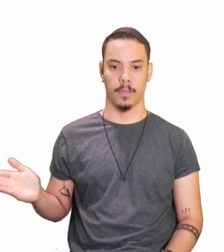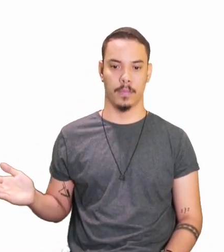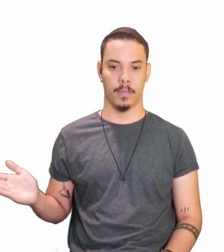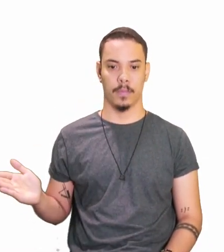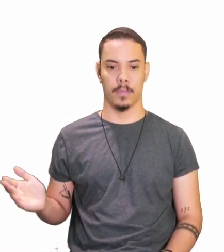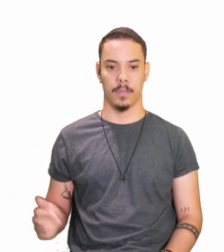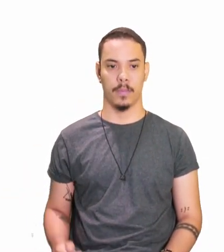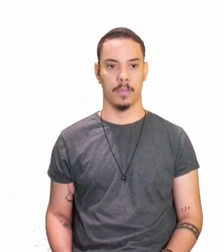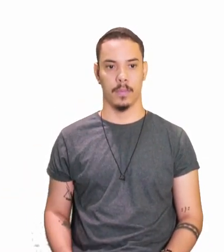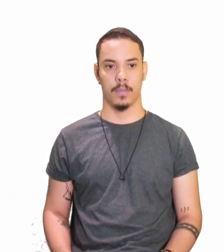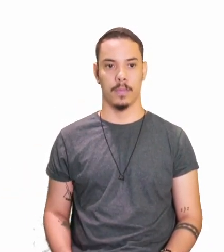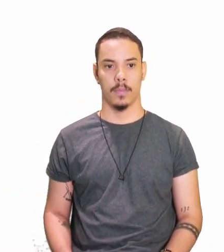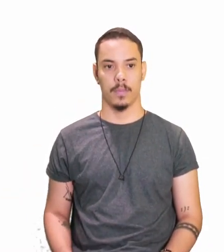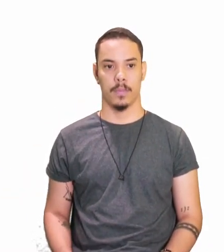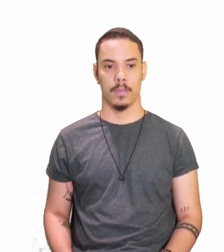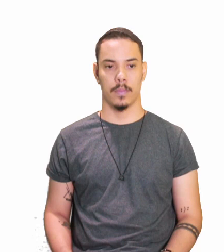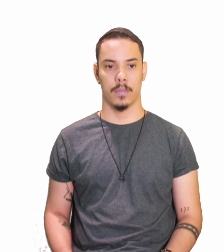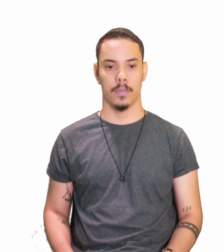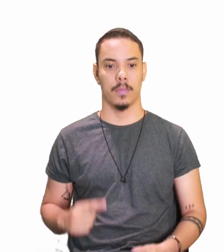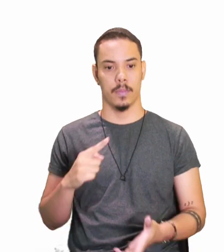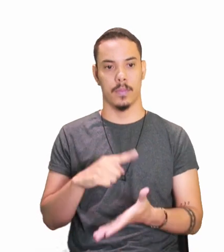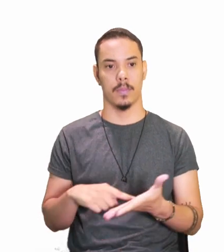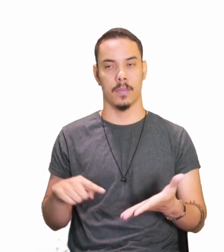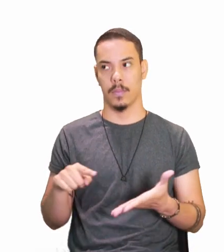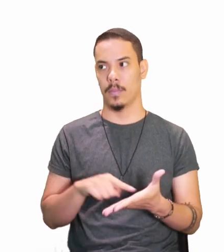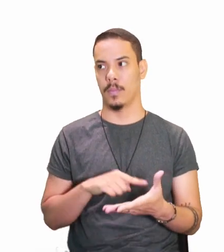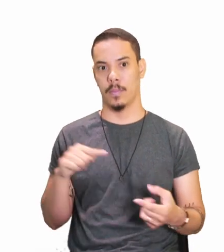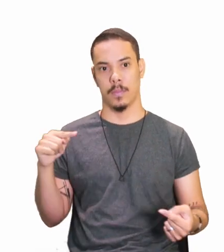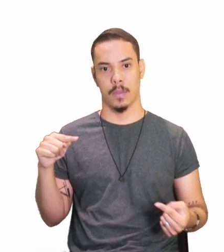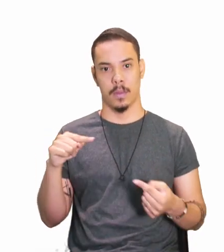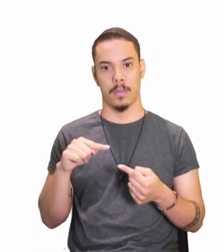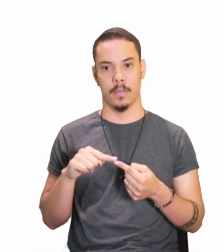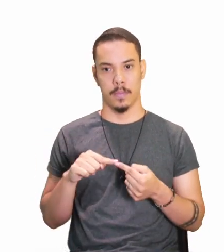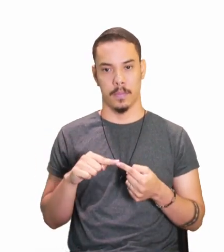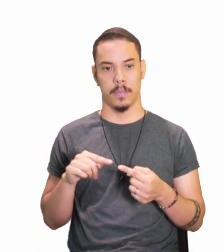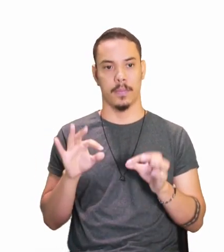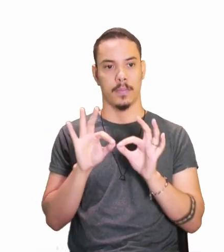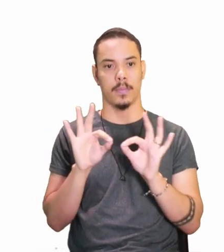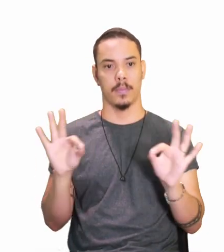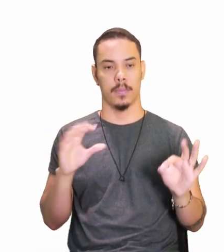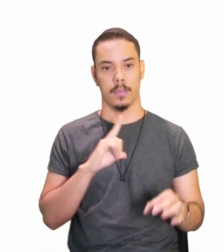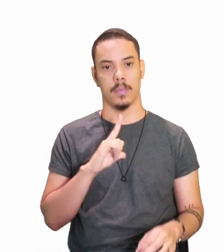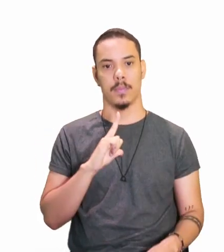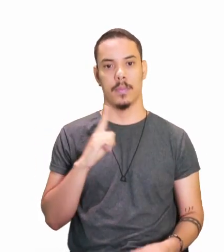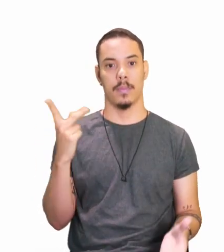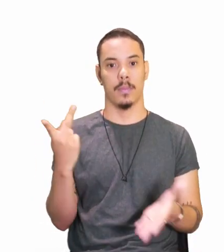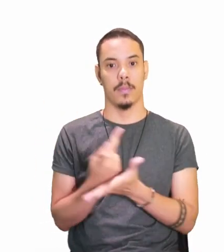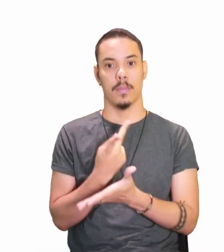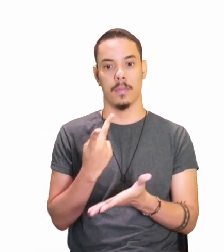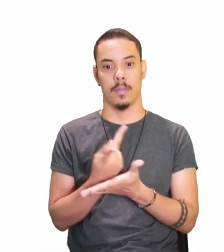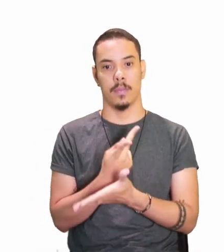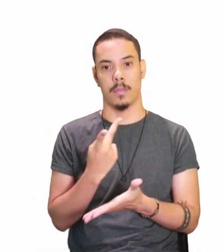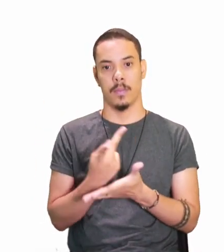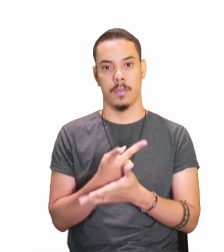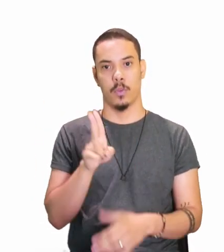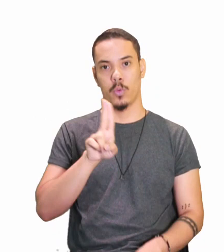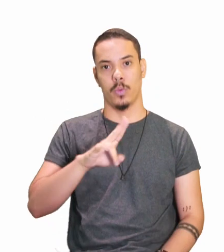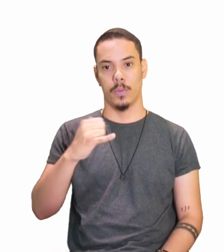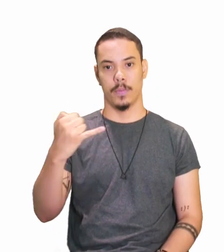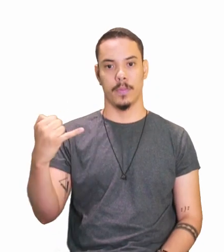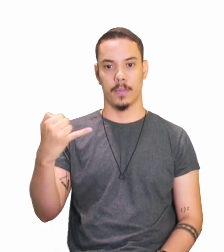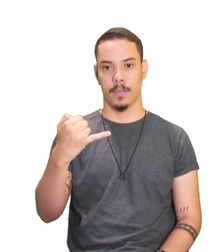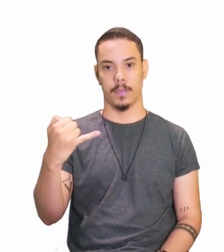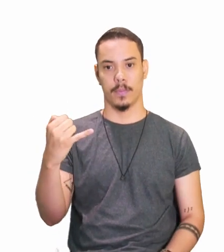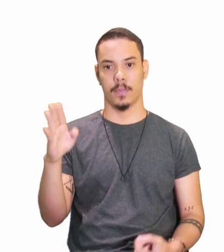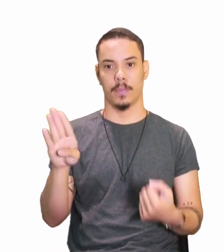aqui, que faltou o efeito, ó. Marca a alternativa que indica a frase que contém a forma incorreta do uso do